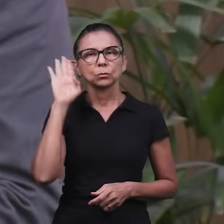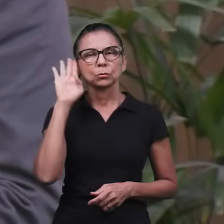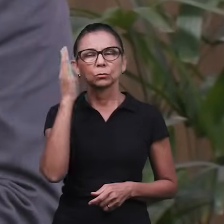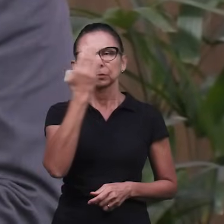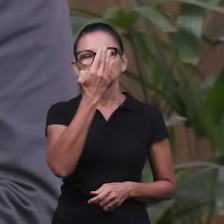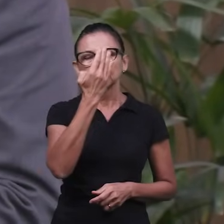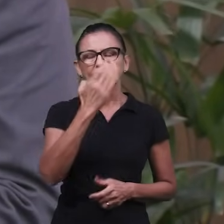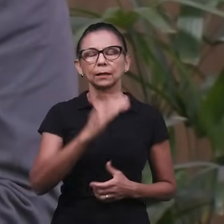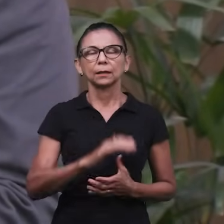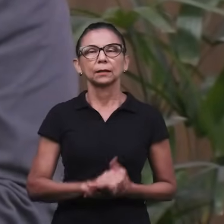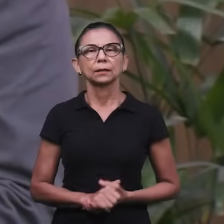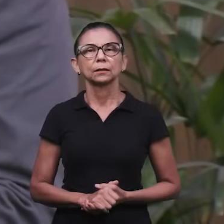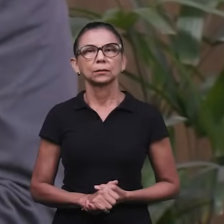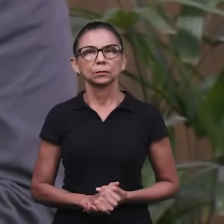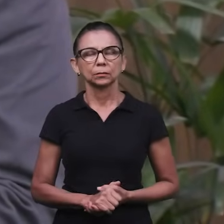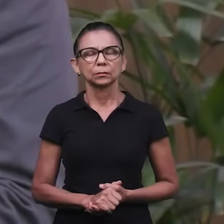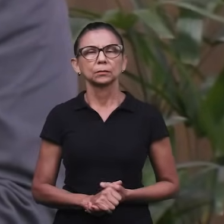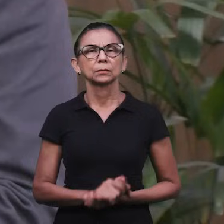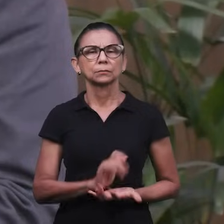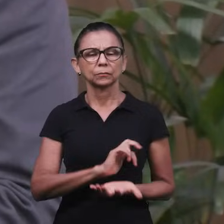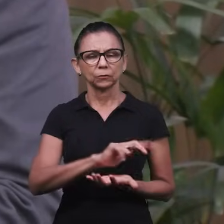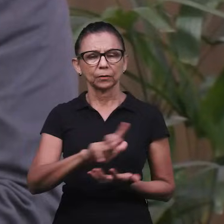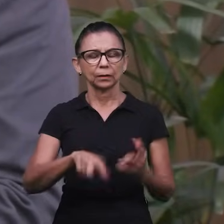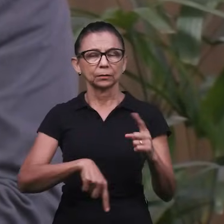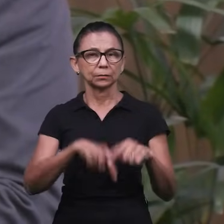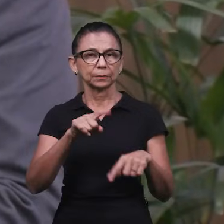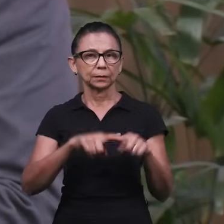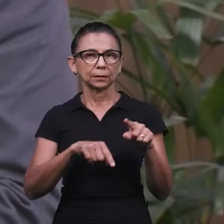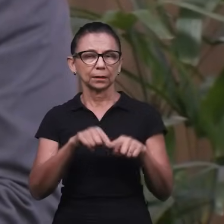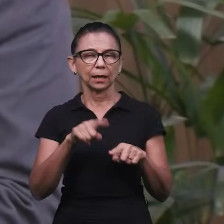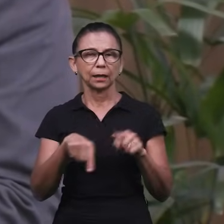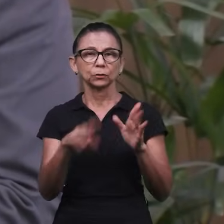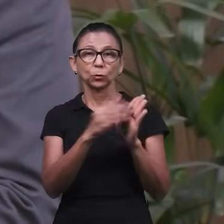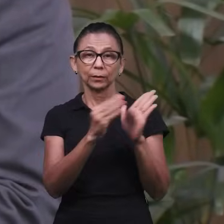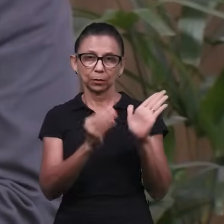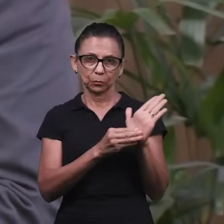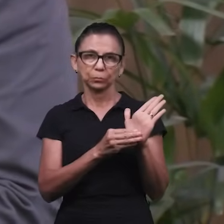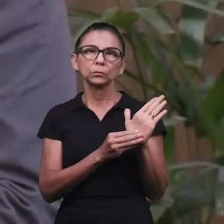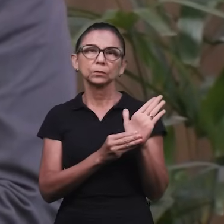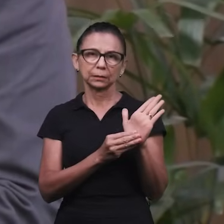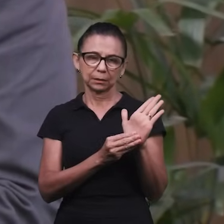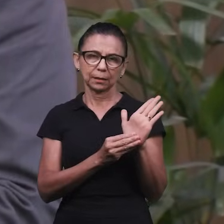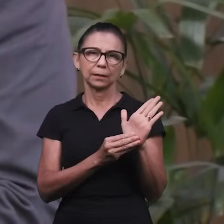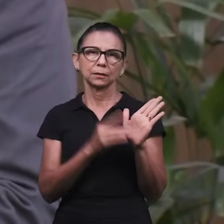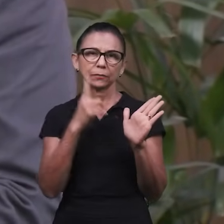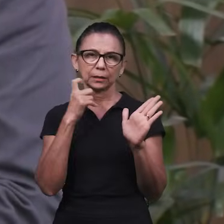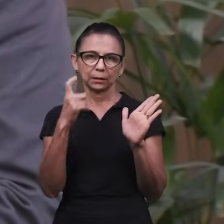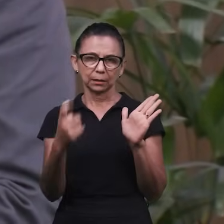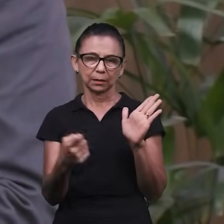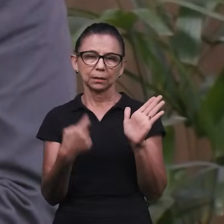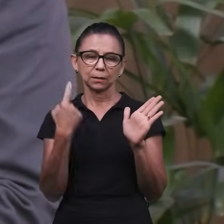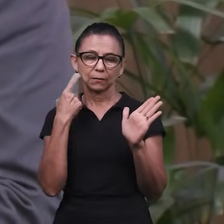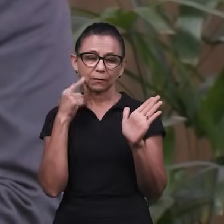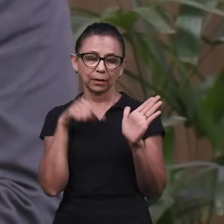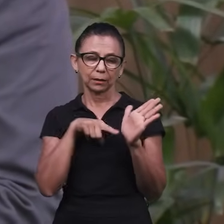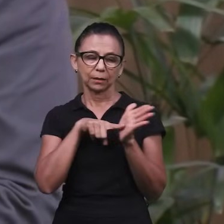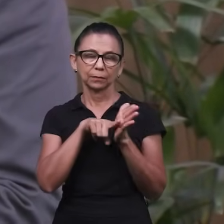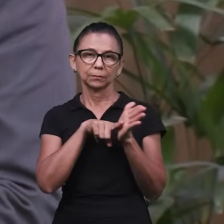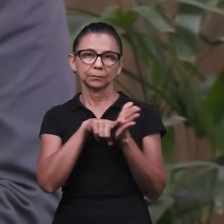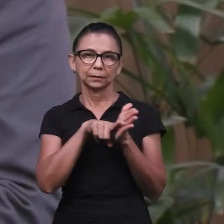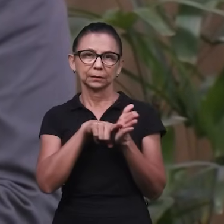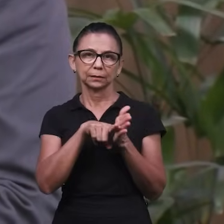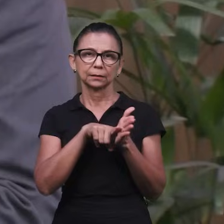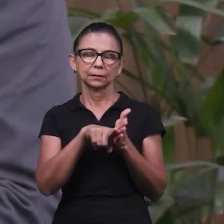muitos materiais e sites a respeito desse tema. Aqueles que tiverem interesse podem pesquisar nas